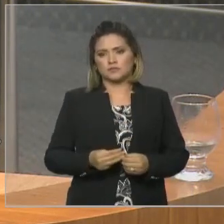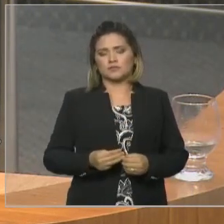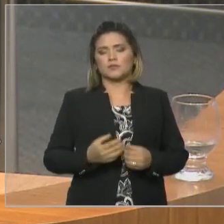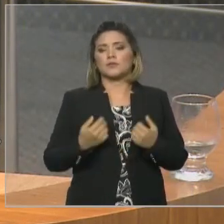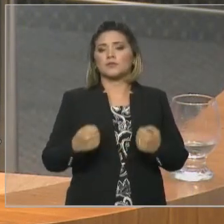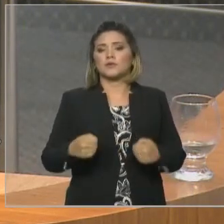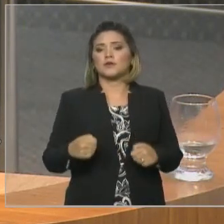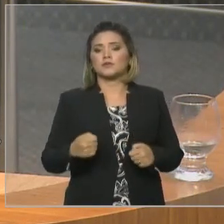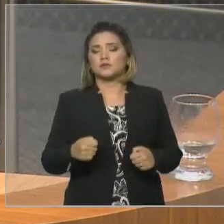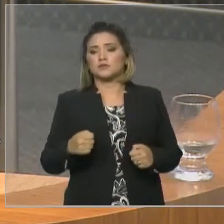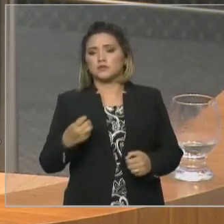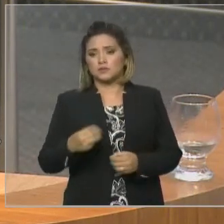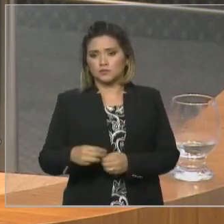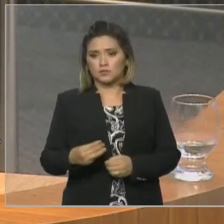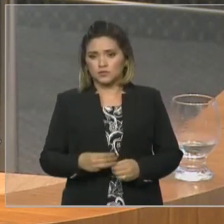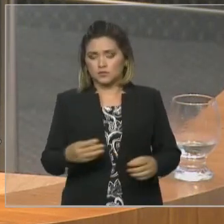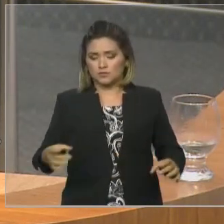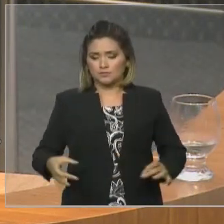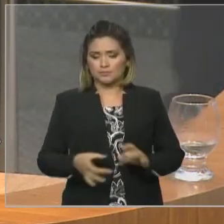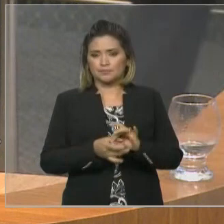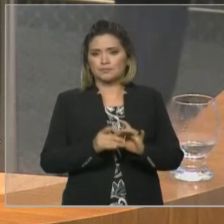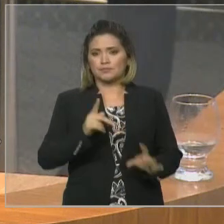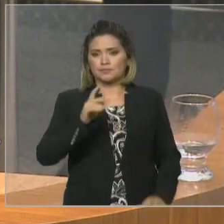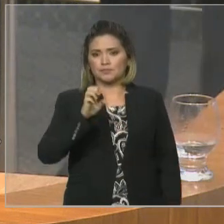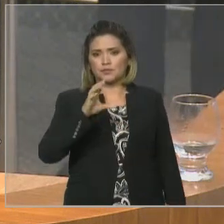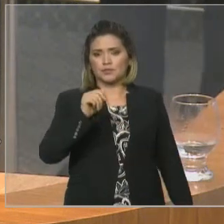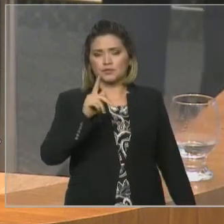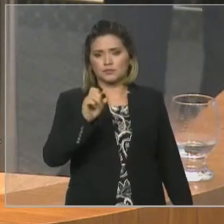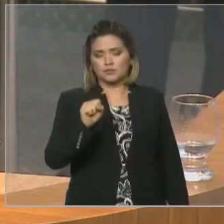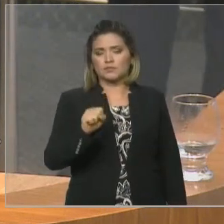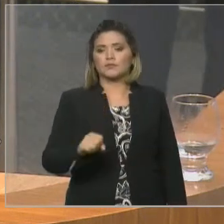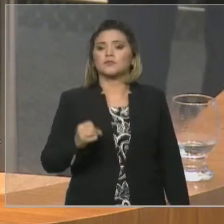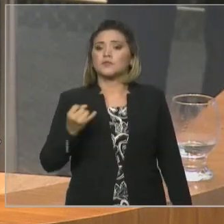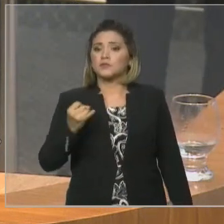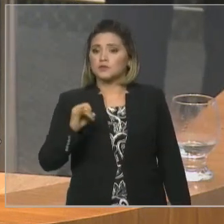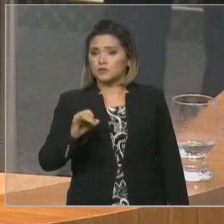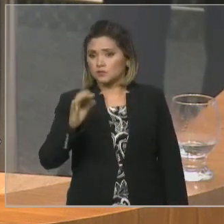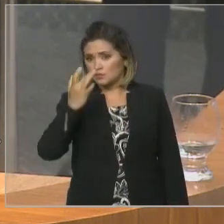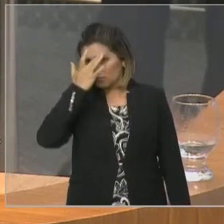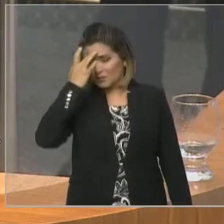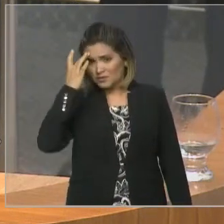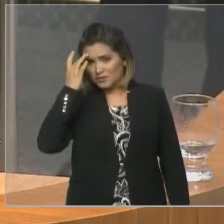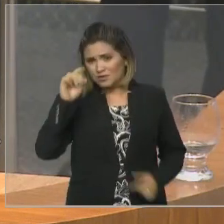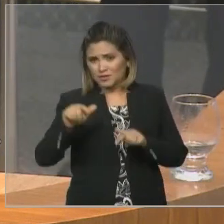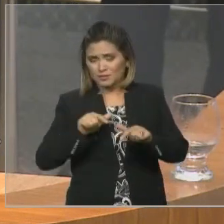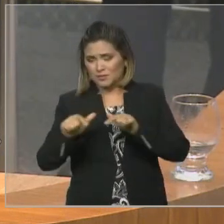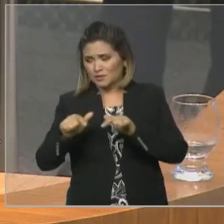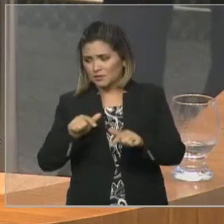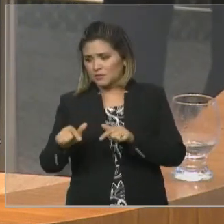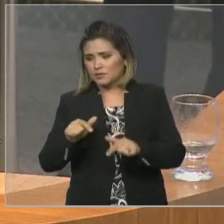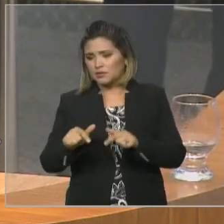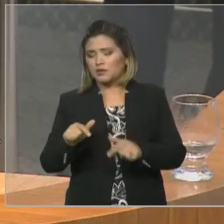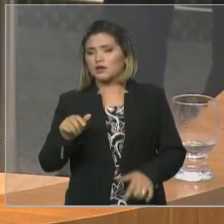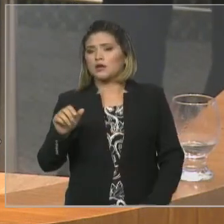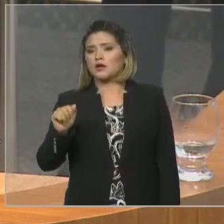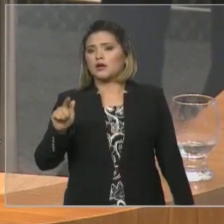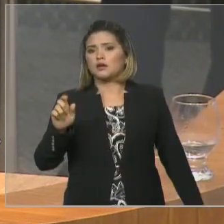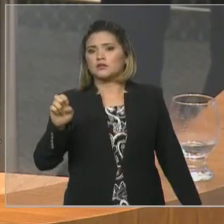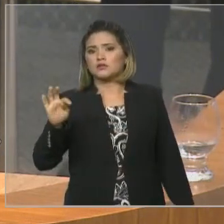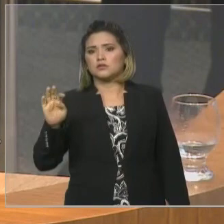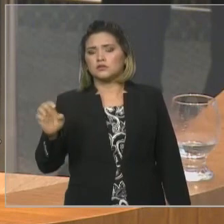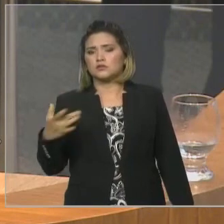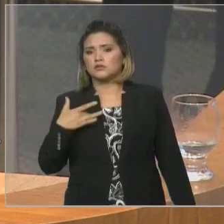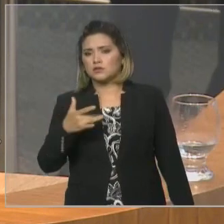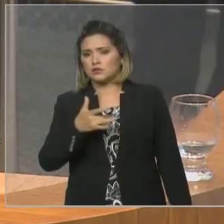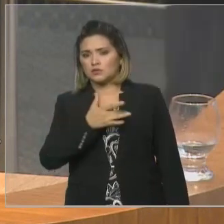Ou seja, se algum agente comunitário de saúde do Estado do Maranhão, o município que ele é de origem, não aderir,